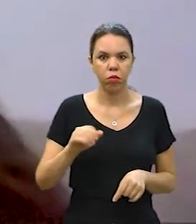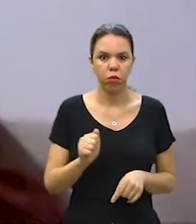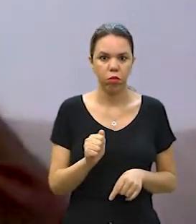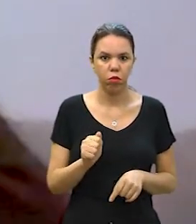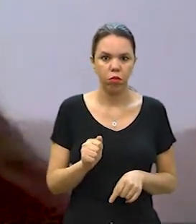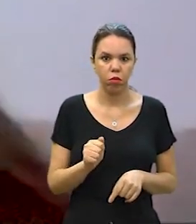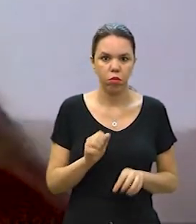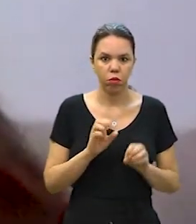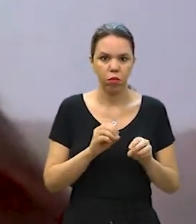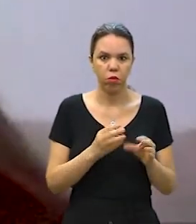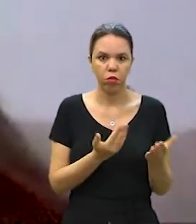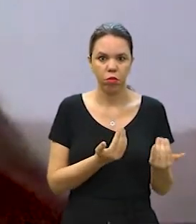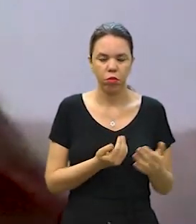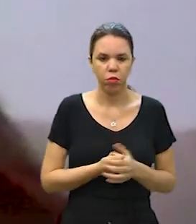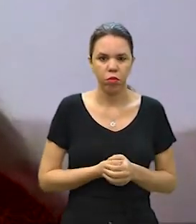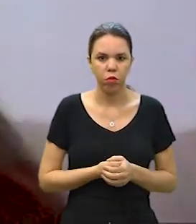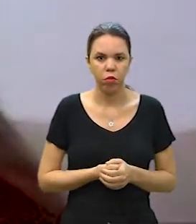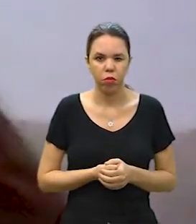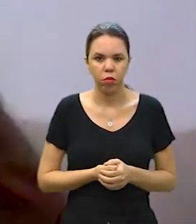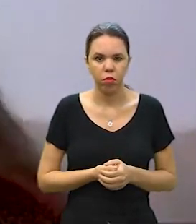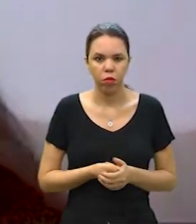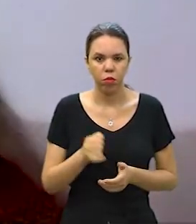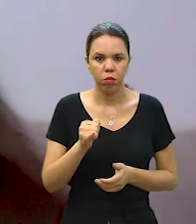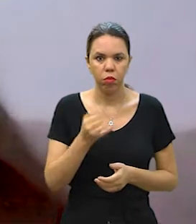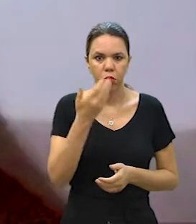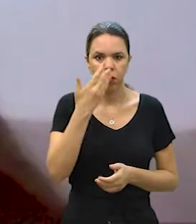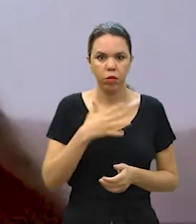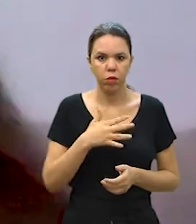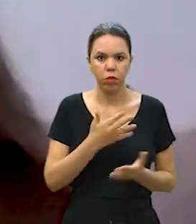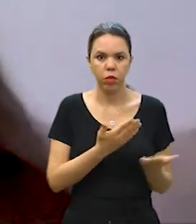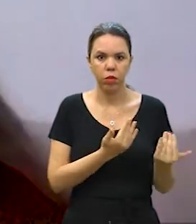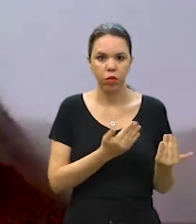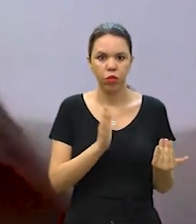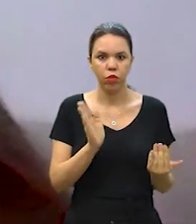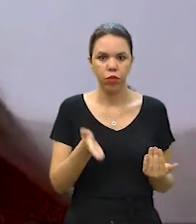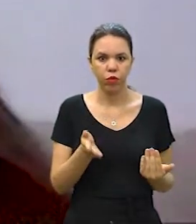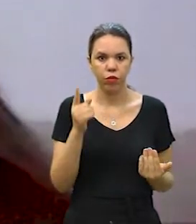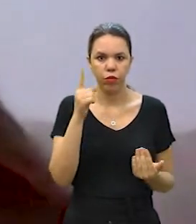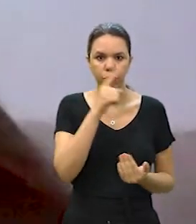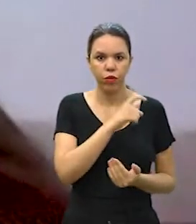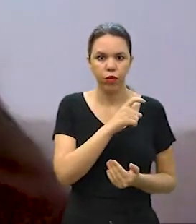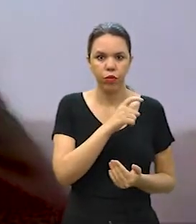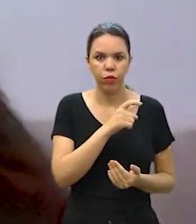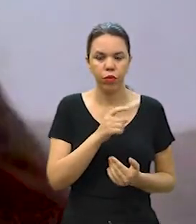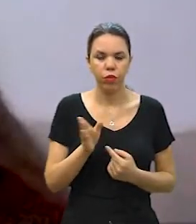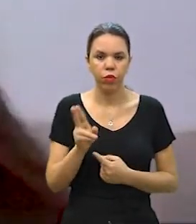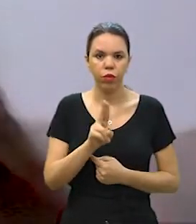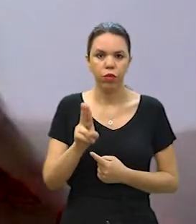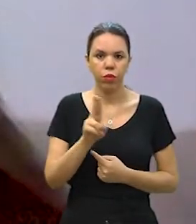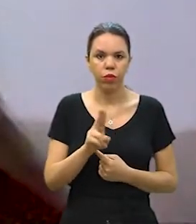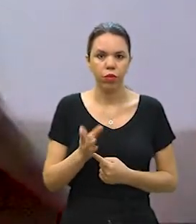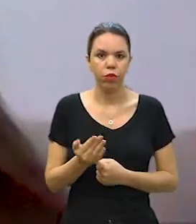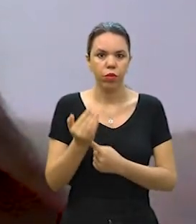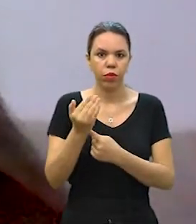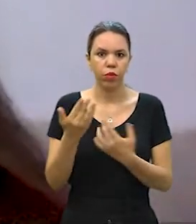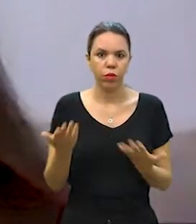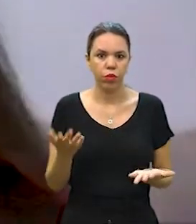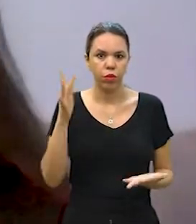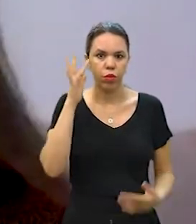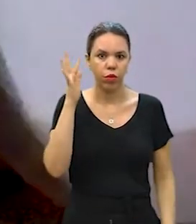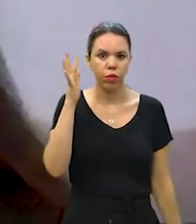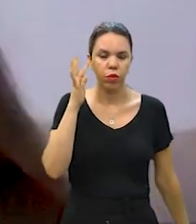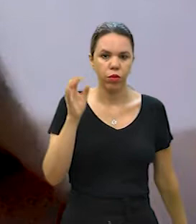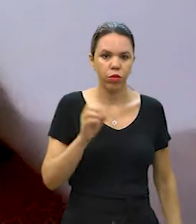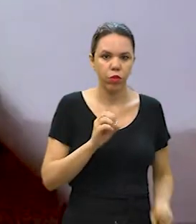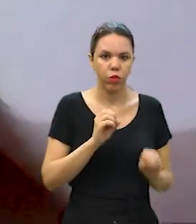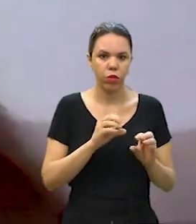né? Na educação de jovens e adultos, porque se para a criança e para o jovem já foi difícil usar a tecnologia, então